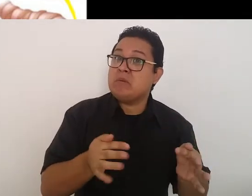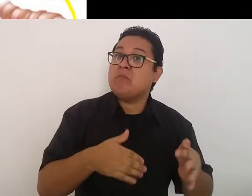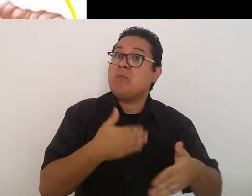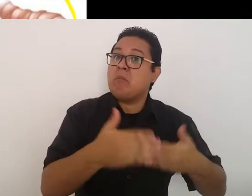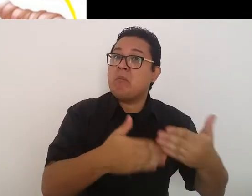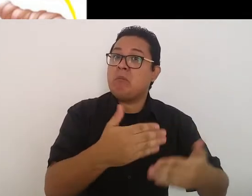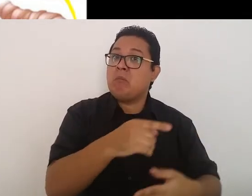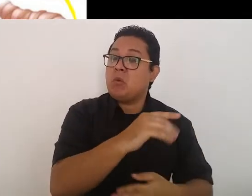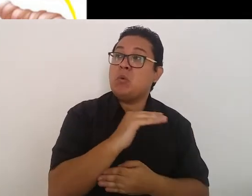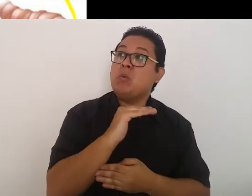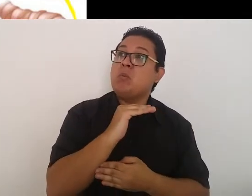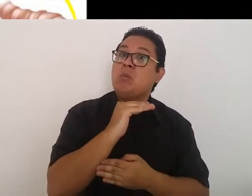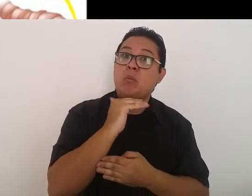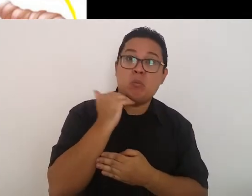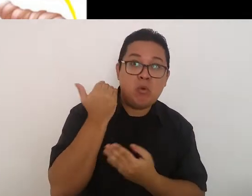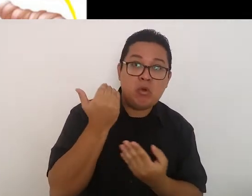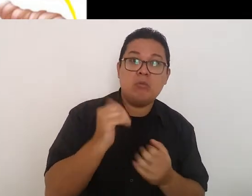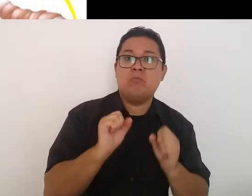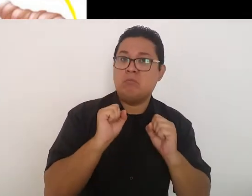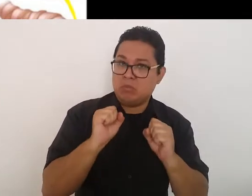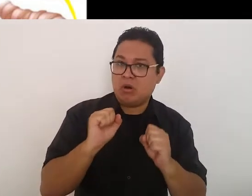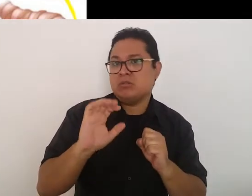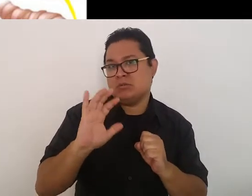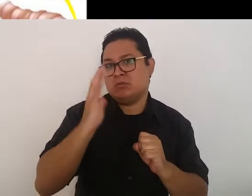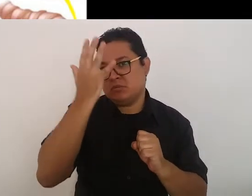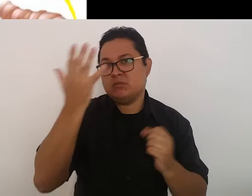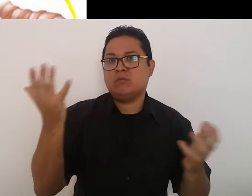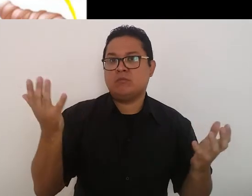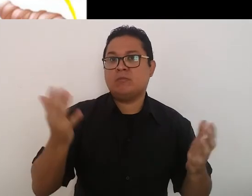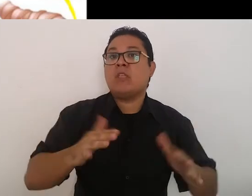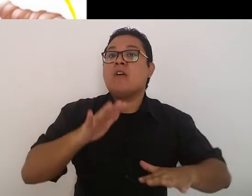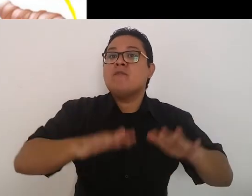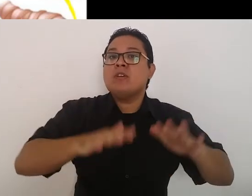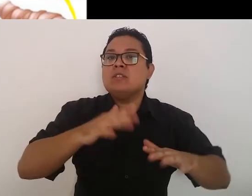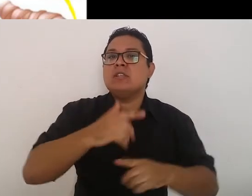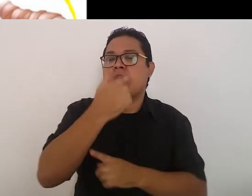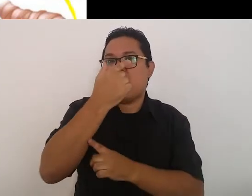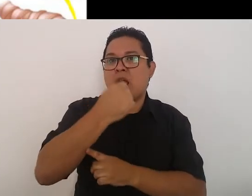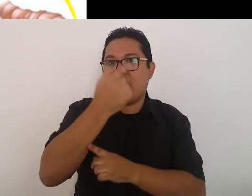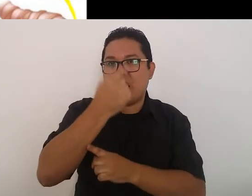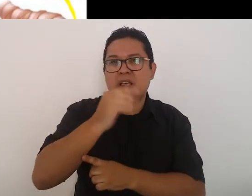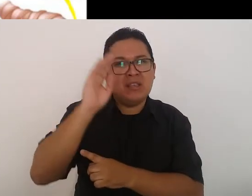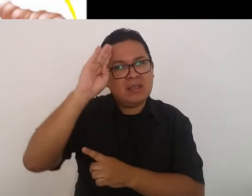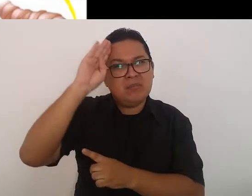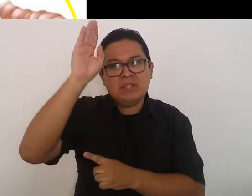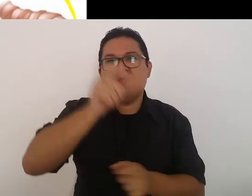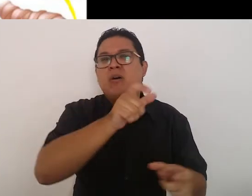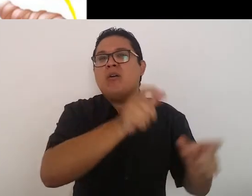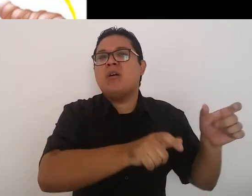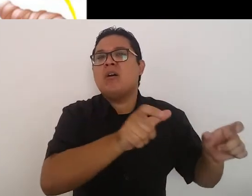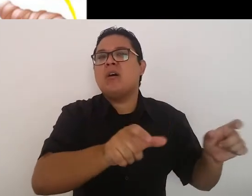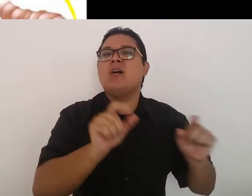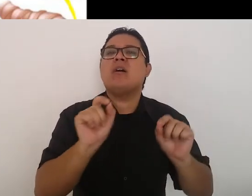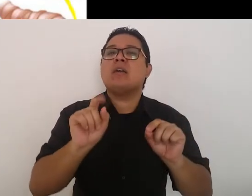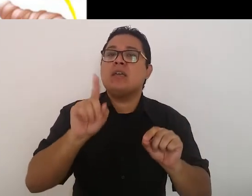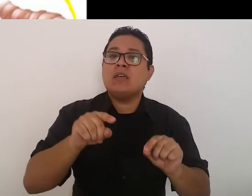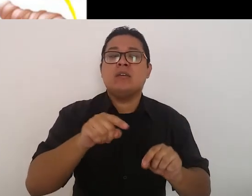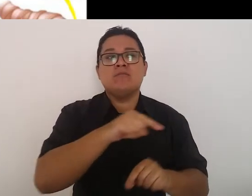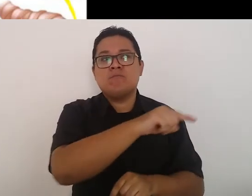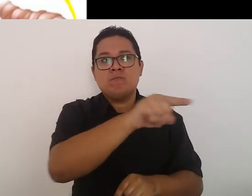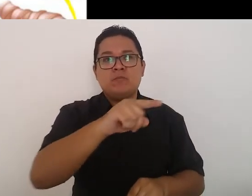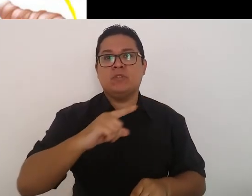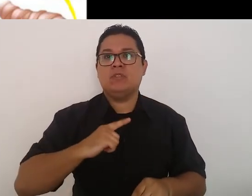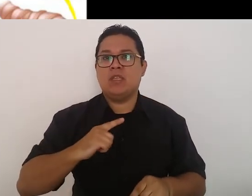E numa gripe comum, as pessoas que estão mais suscetíveis são as pessoas que têm problemas pulmonares,